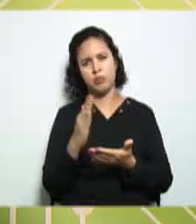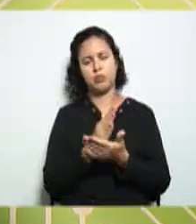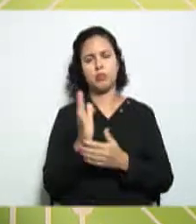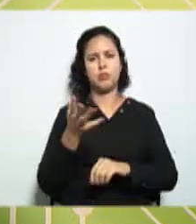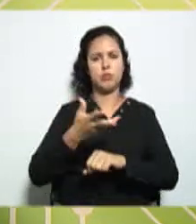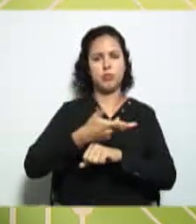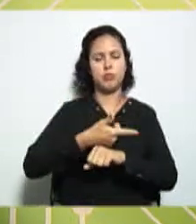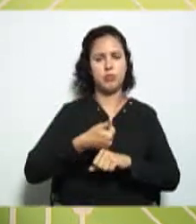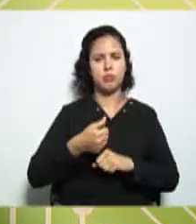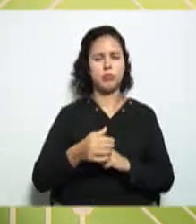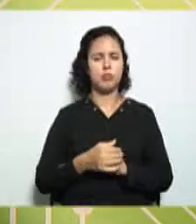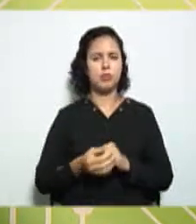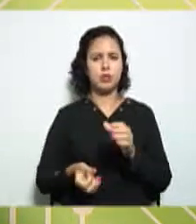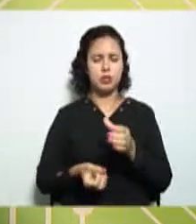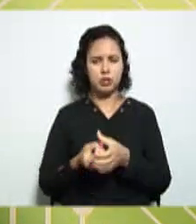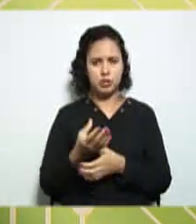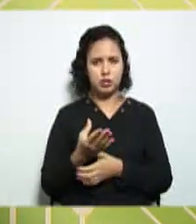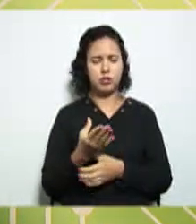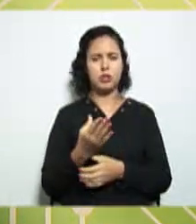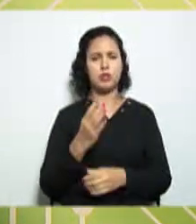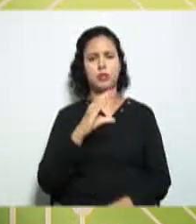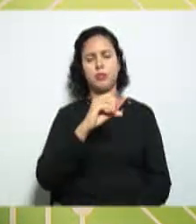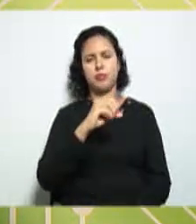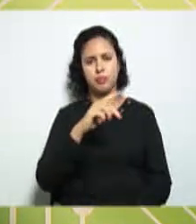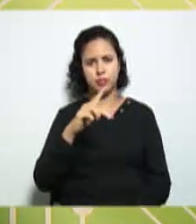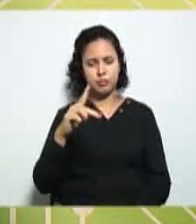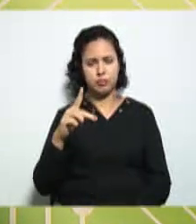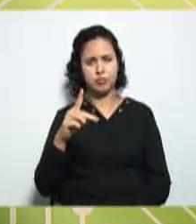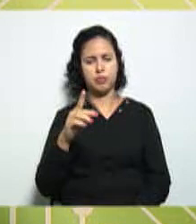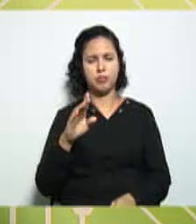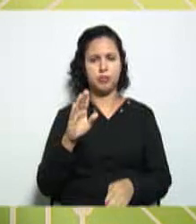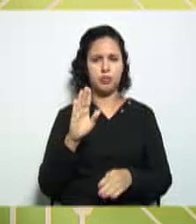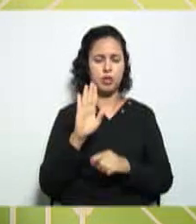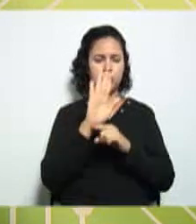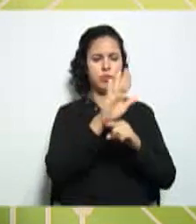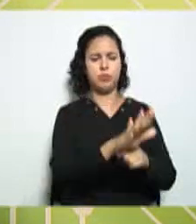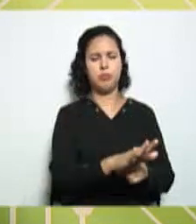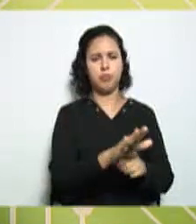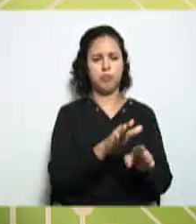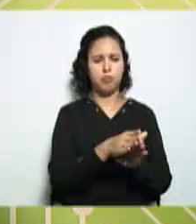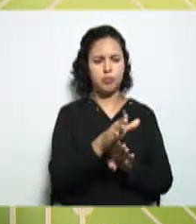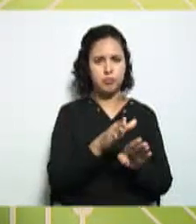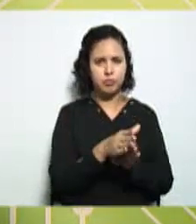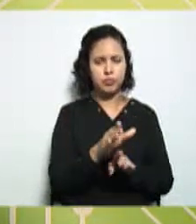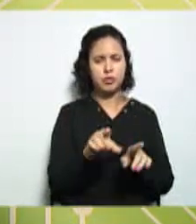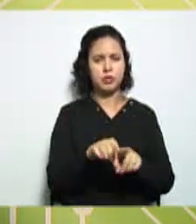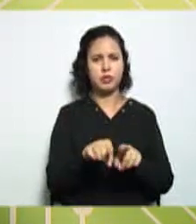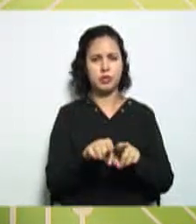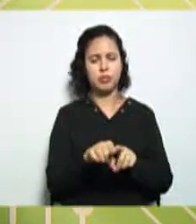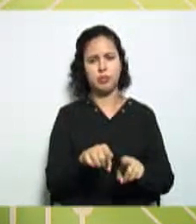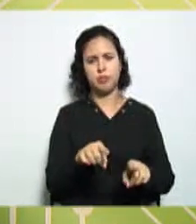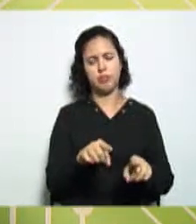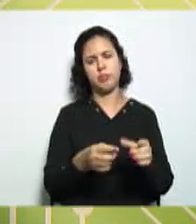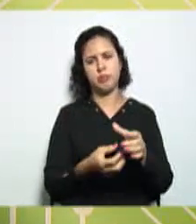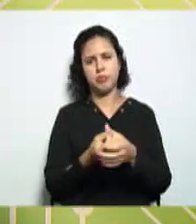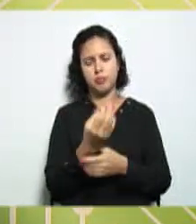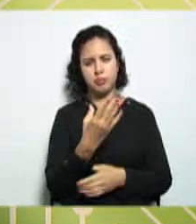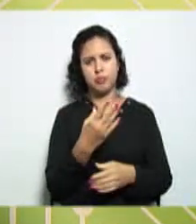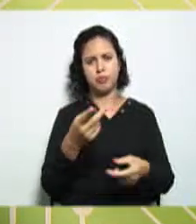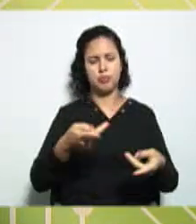você criar cooperativas, assessorar cooperativas, criar projetos, né,